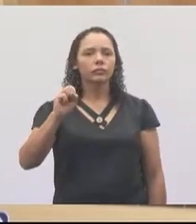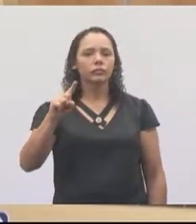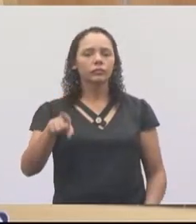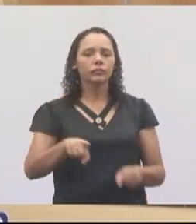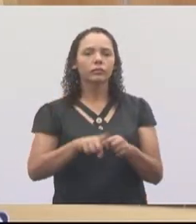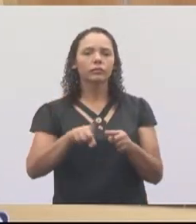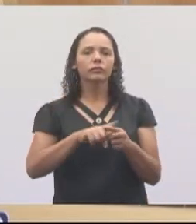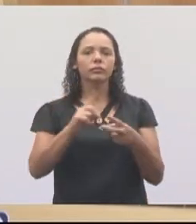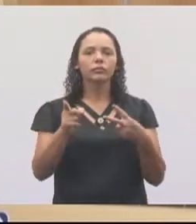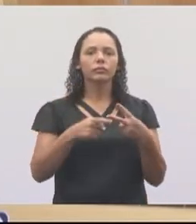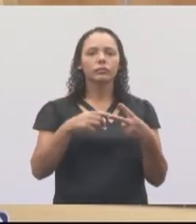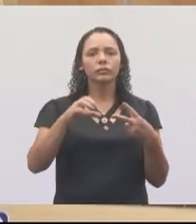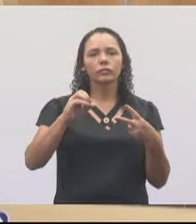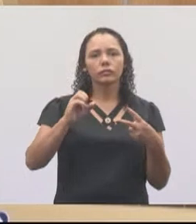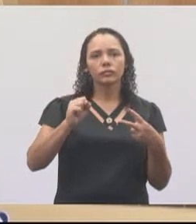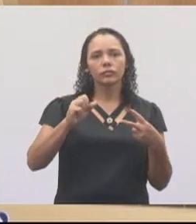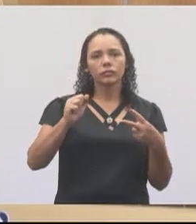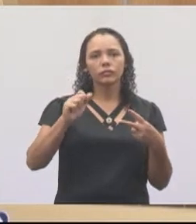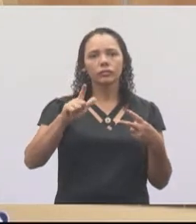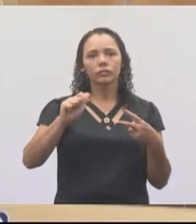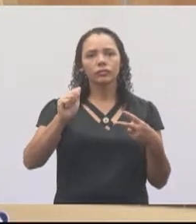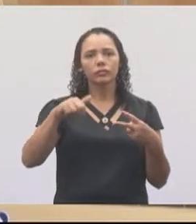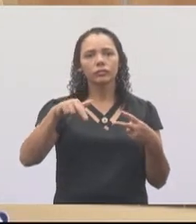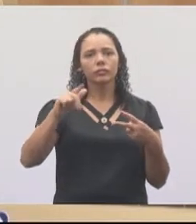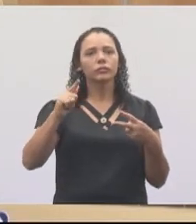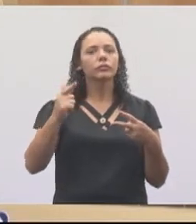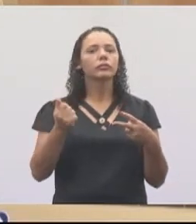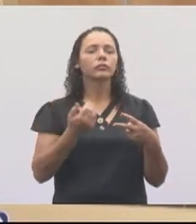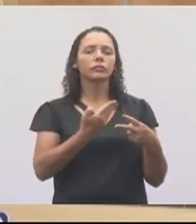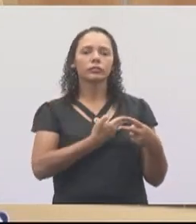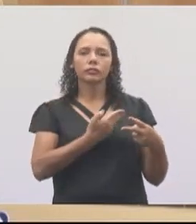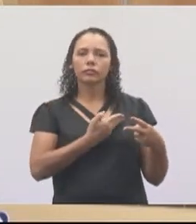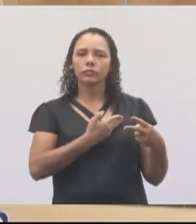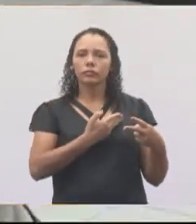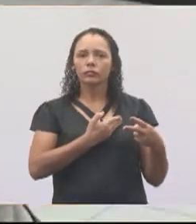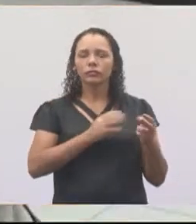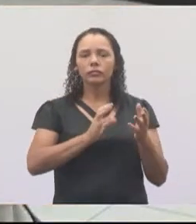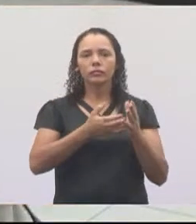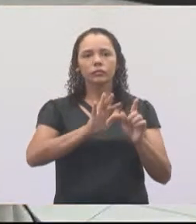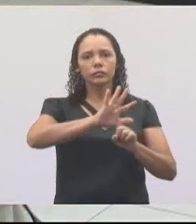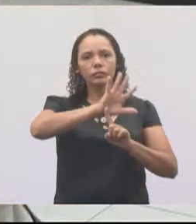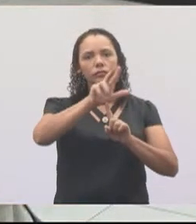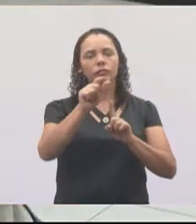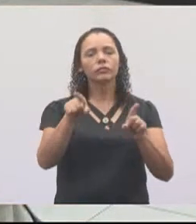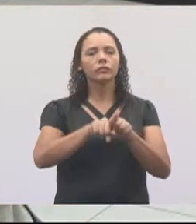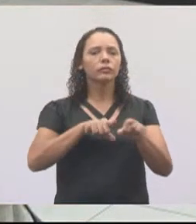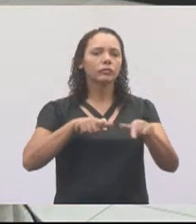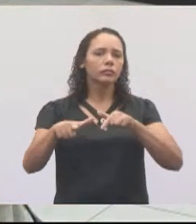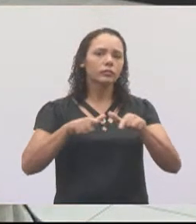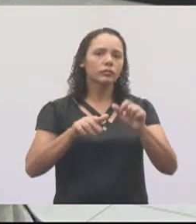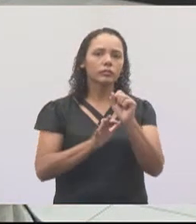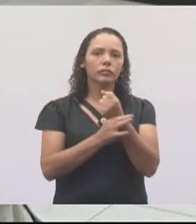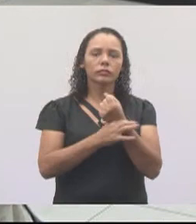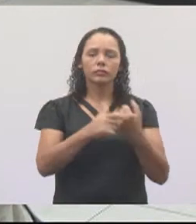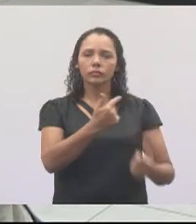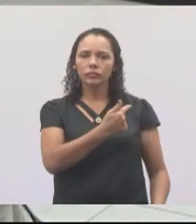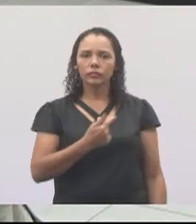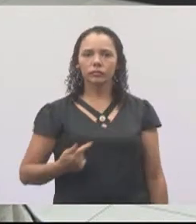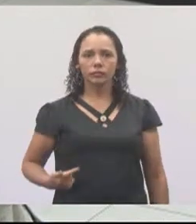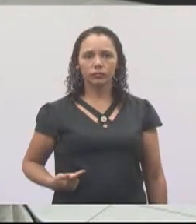nossa companheira do Republicanos, uma pessoa que também trabalha na segurança pública,